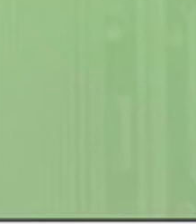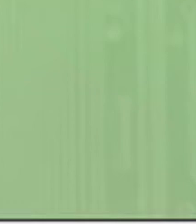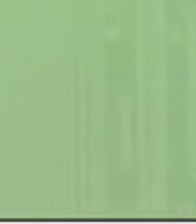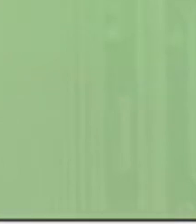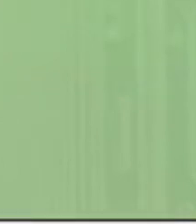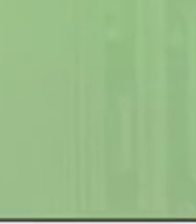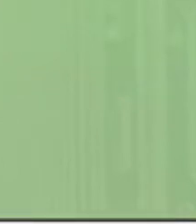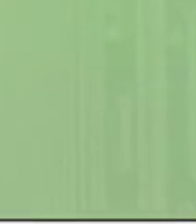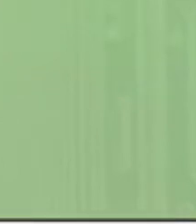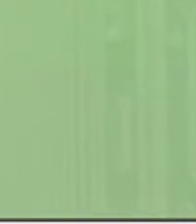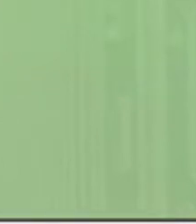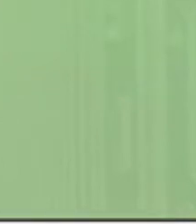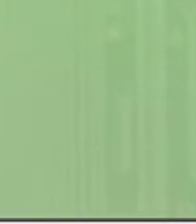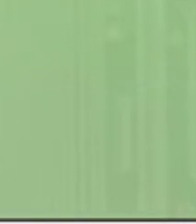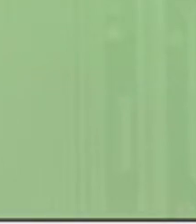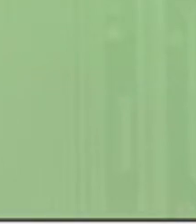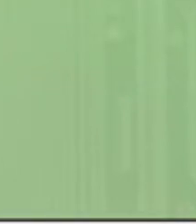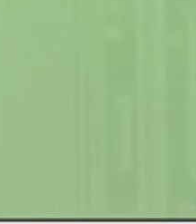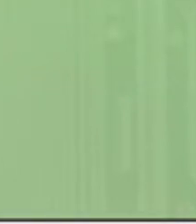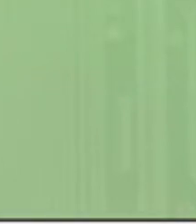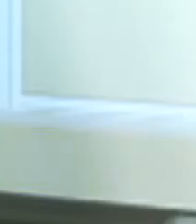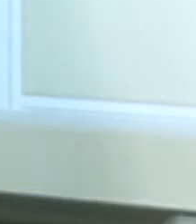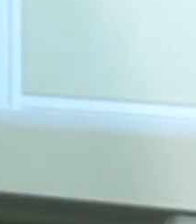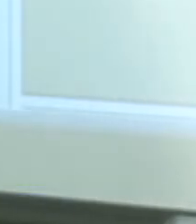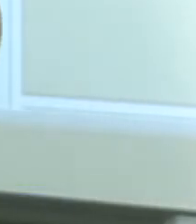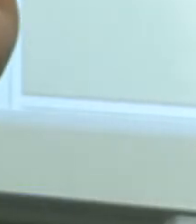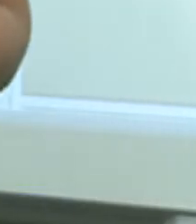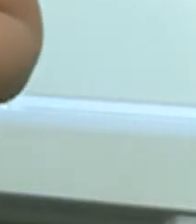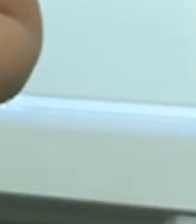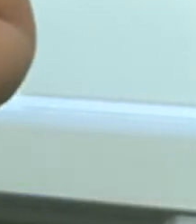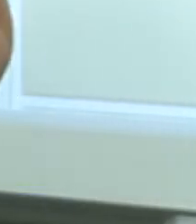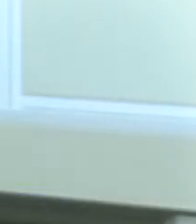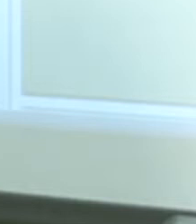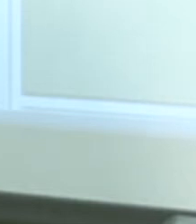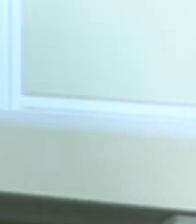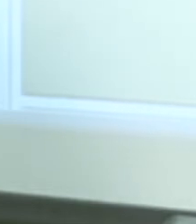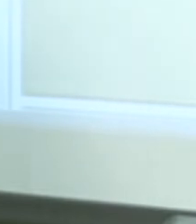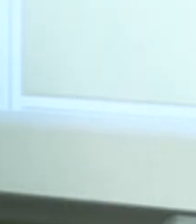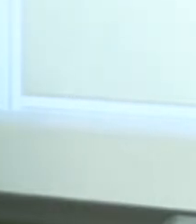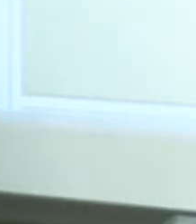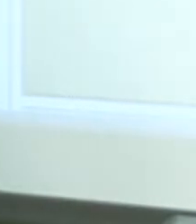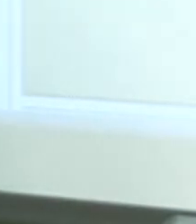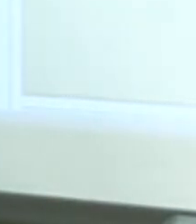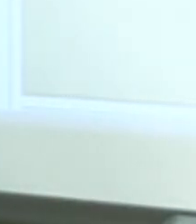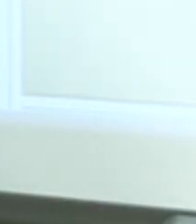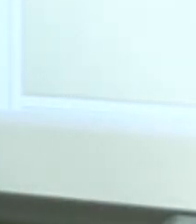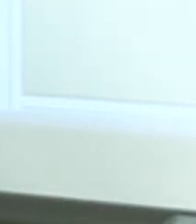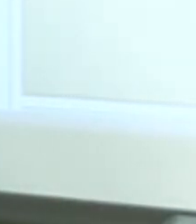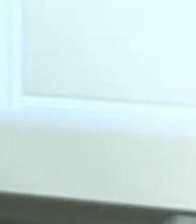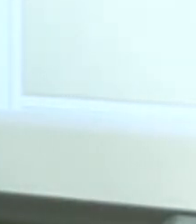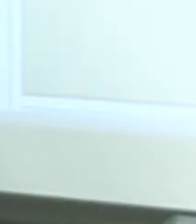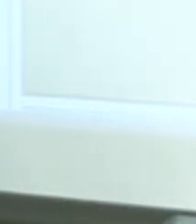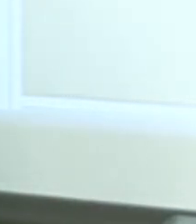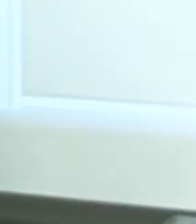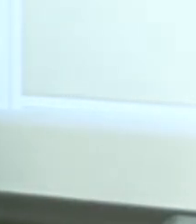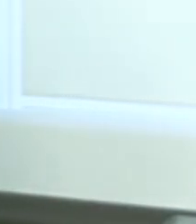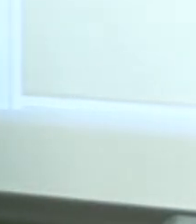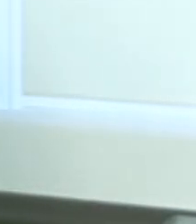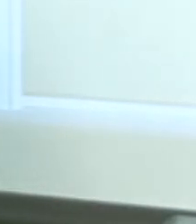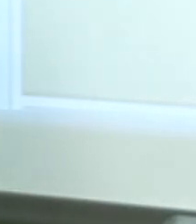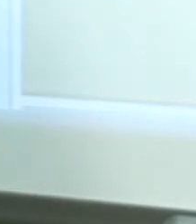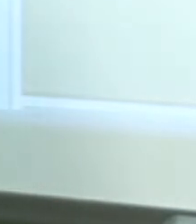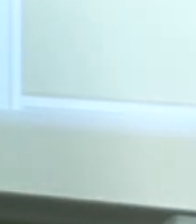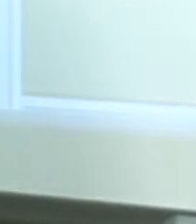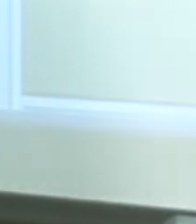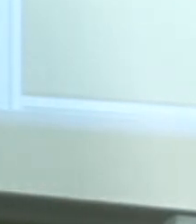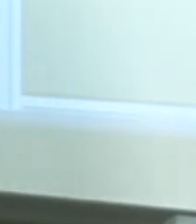internet. Em cada uma desses períodos, nós tivemos uma ênfase em uma determinada mídia. Mas